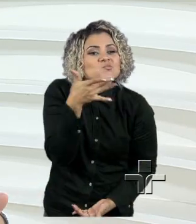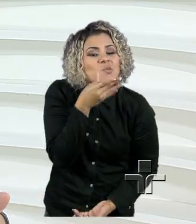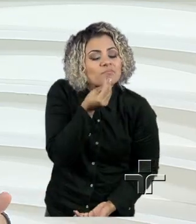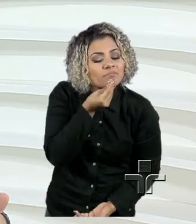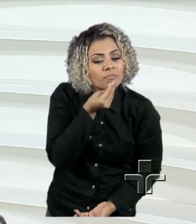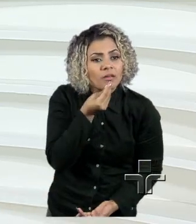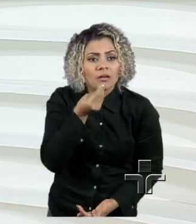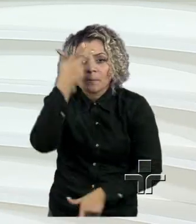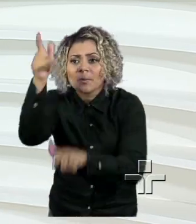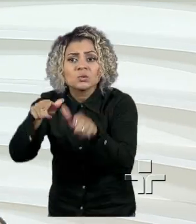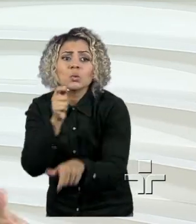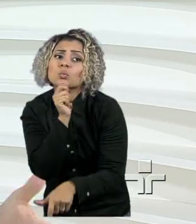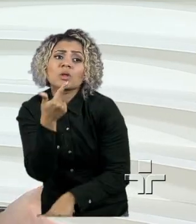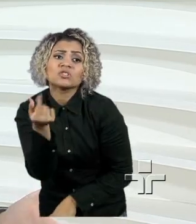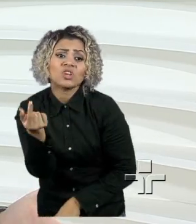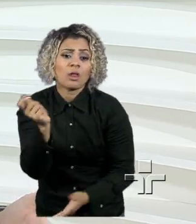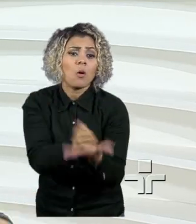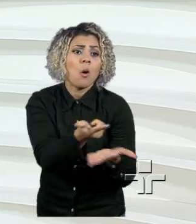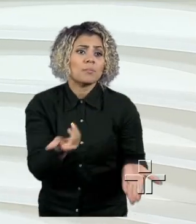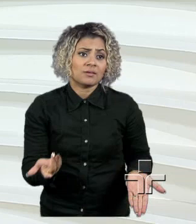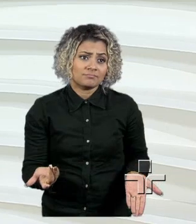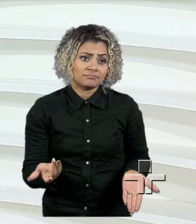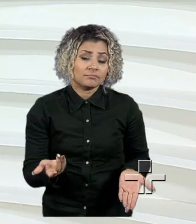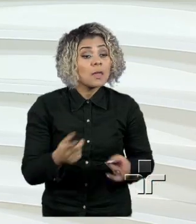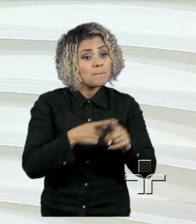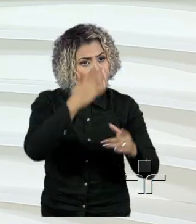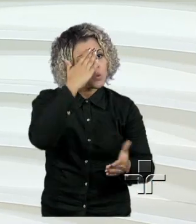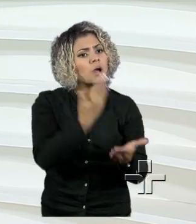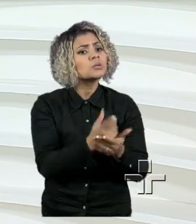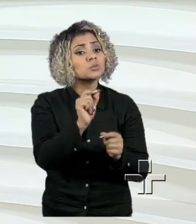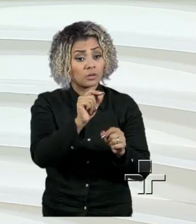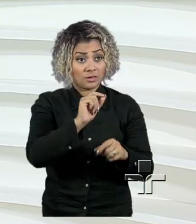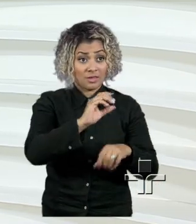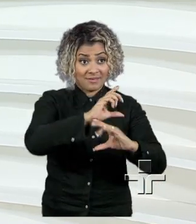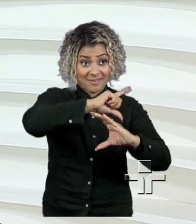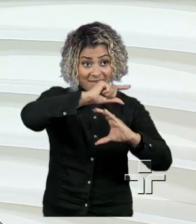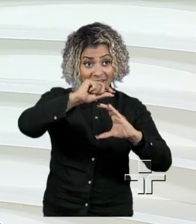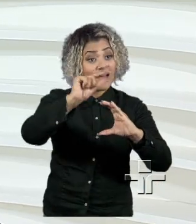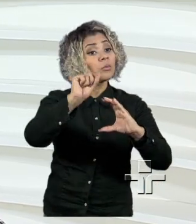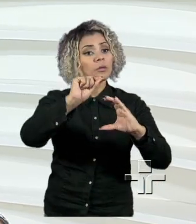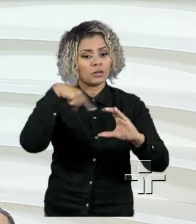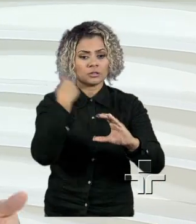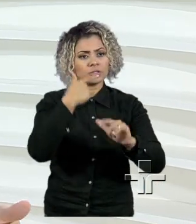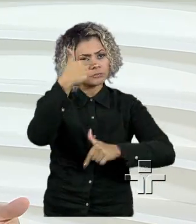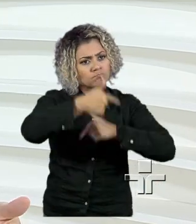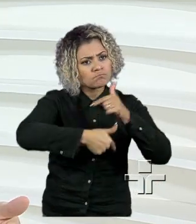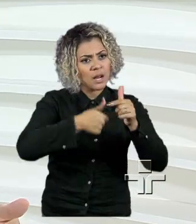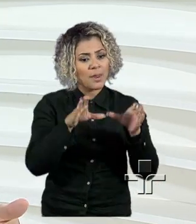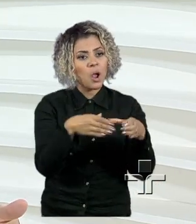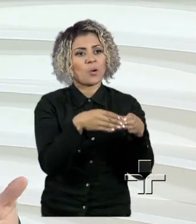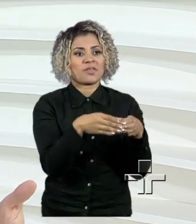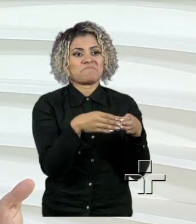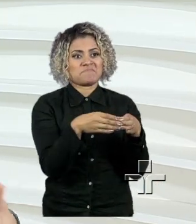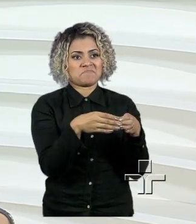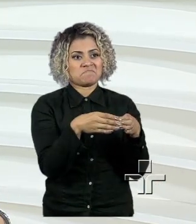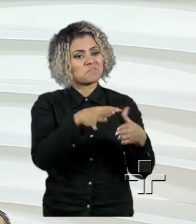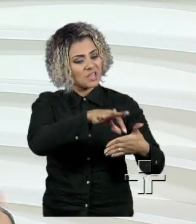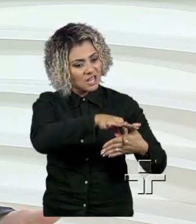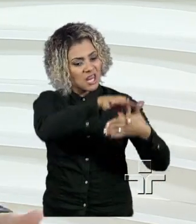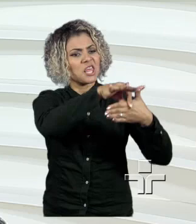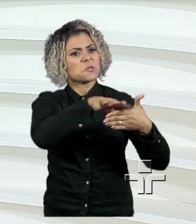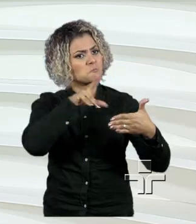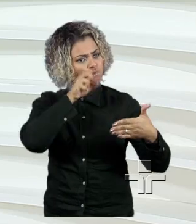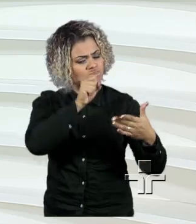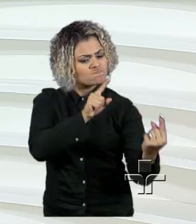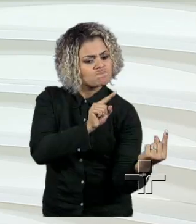para comprar, né? E assim, o que a gente tem feito na Cacau Show é trabalhar em time, né, com uma liderança